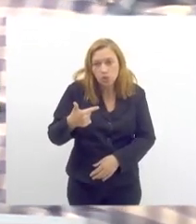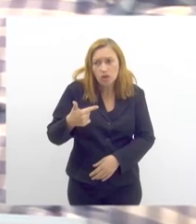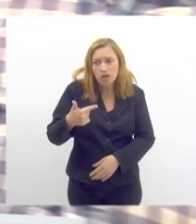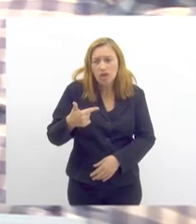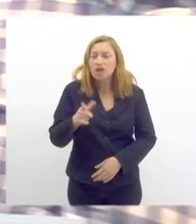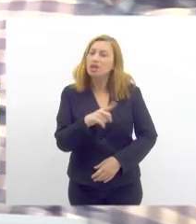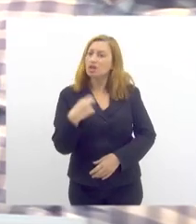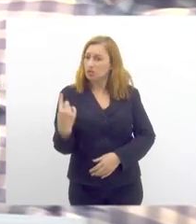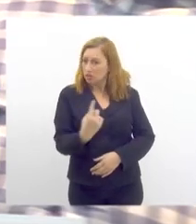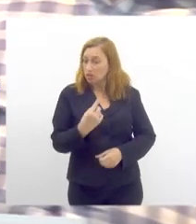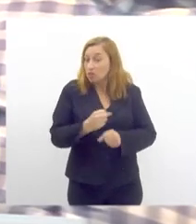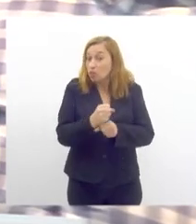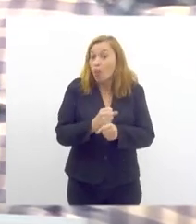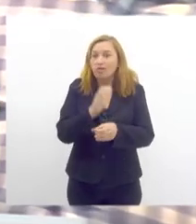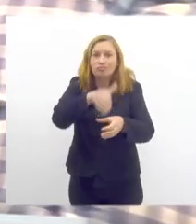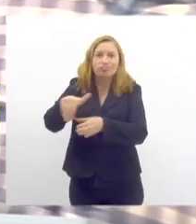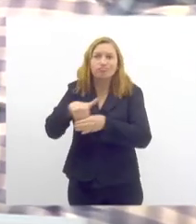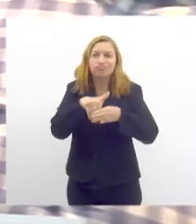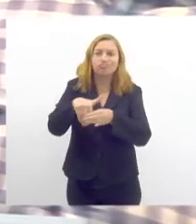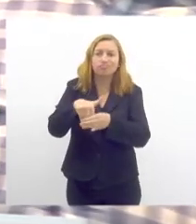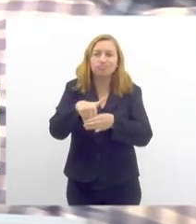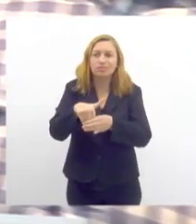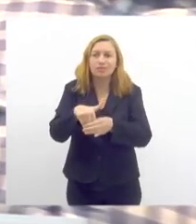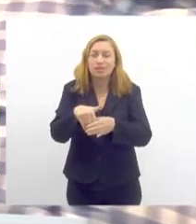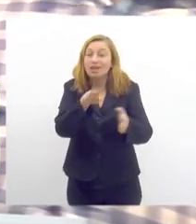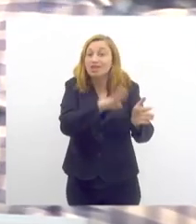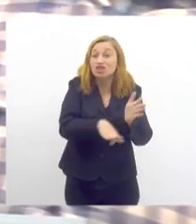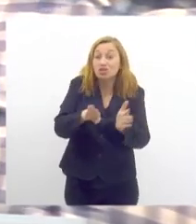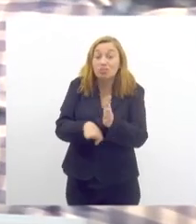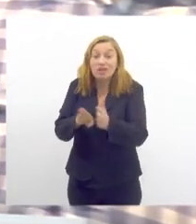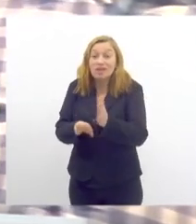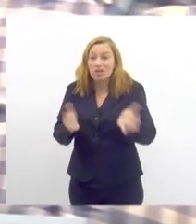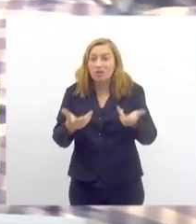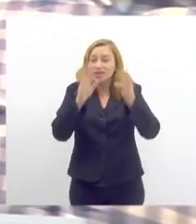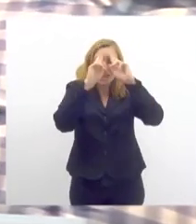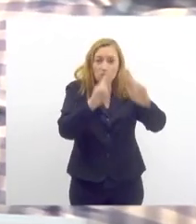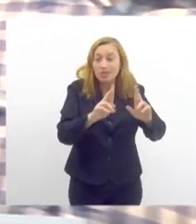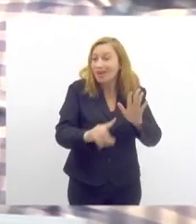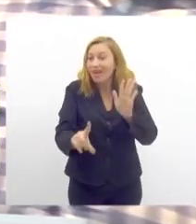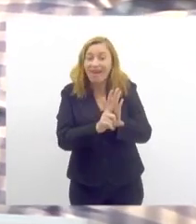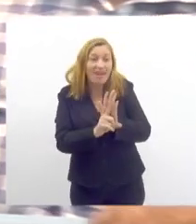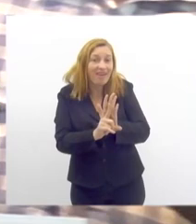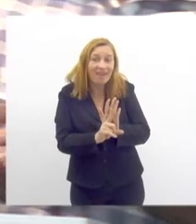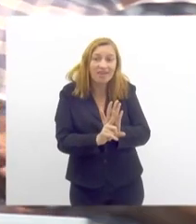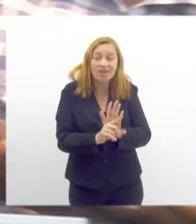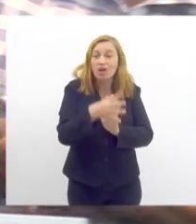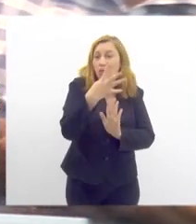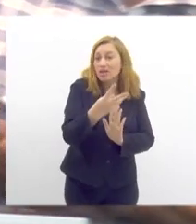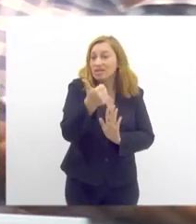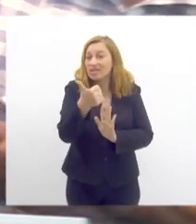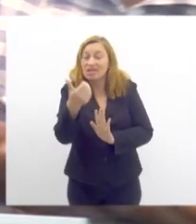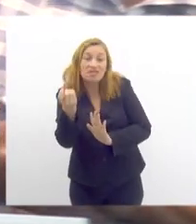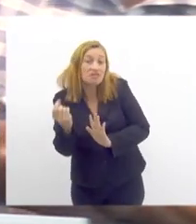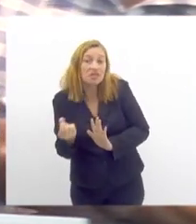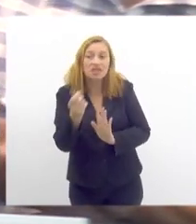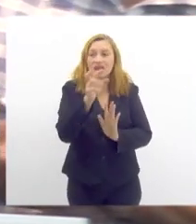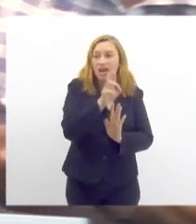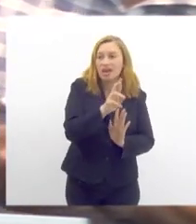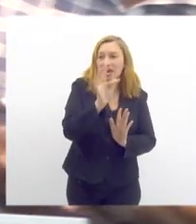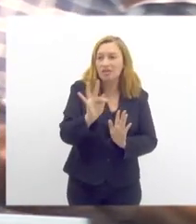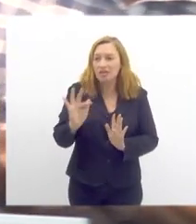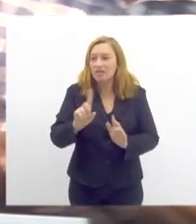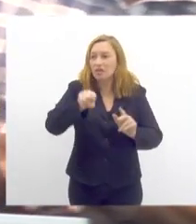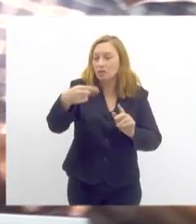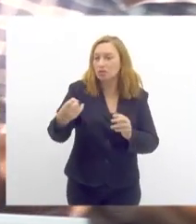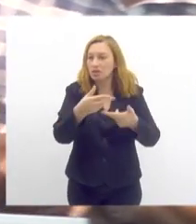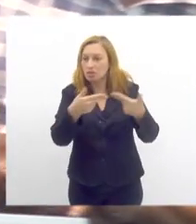O segundo ponto é que nós estamos no ano eleitoral, onde você fazer despesa, você tem que respeitar a Lei Rita Camata, a Lei 420, a LRF, uma série de